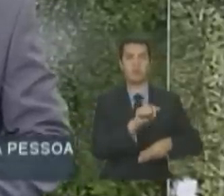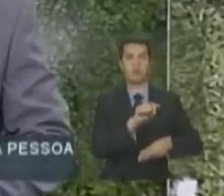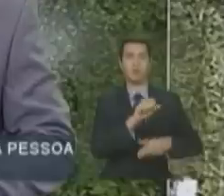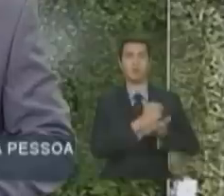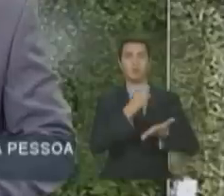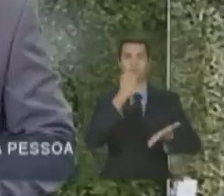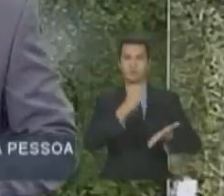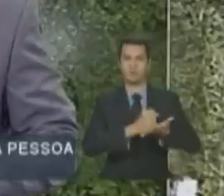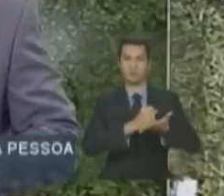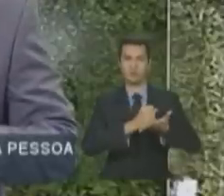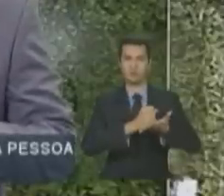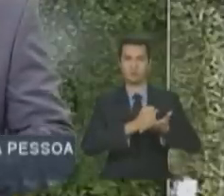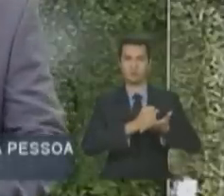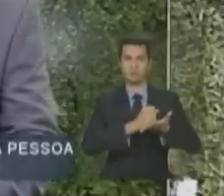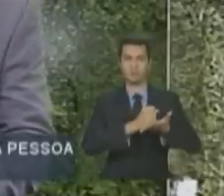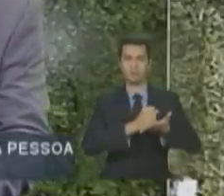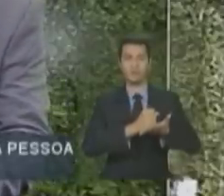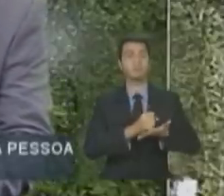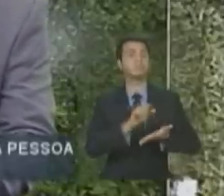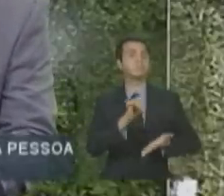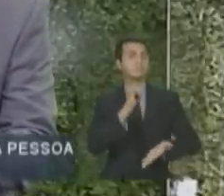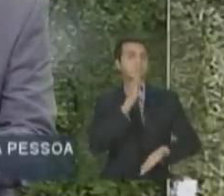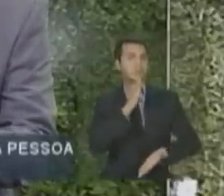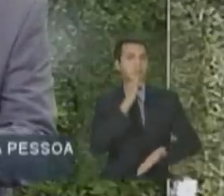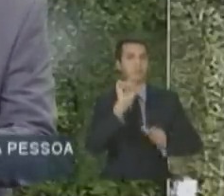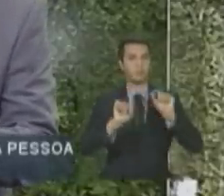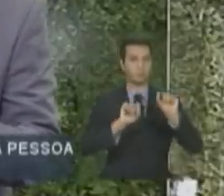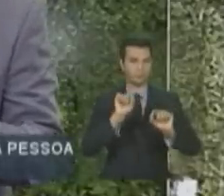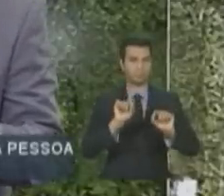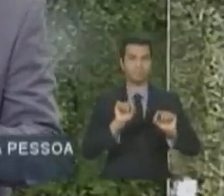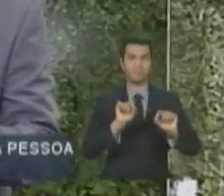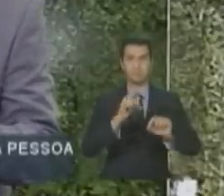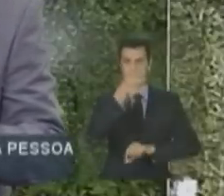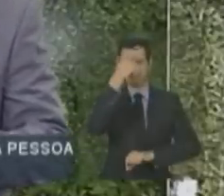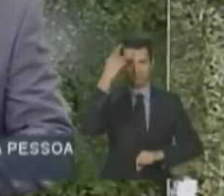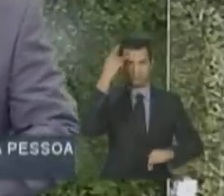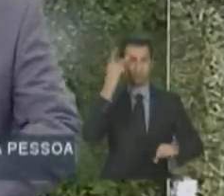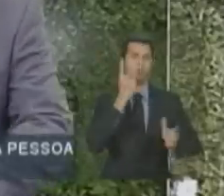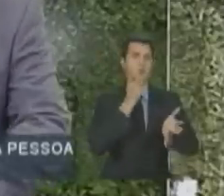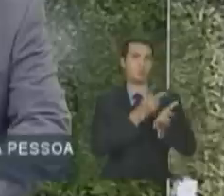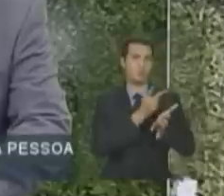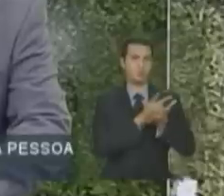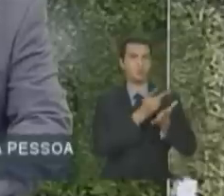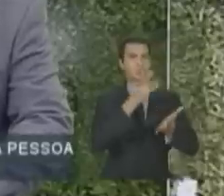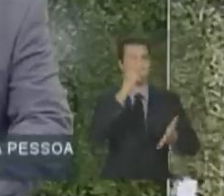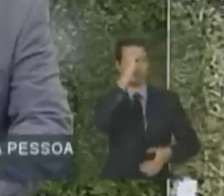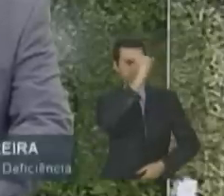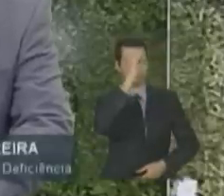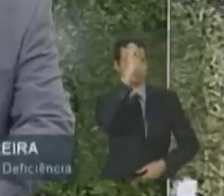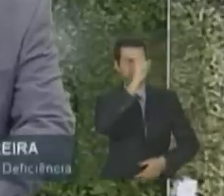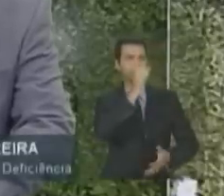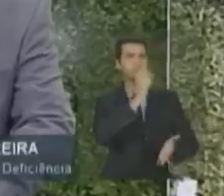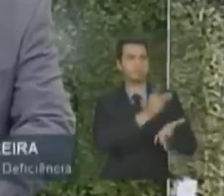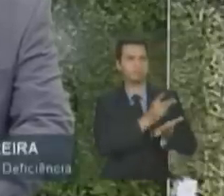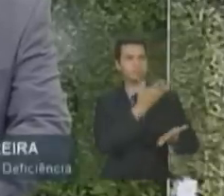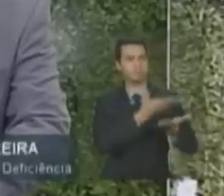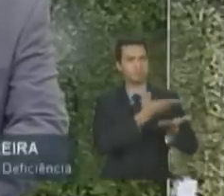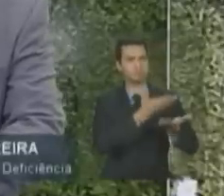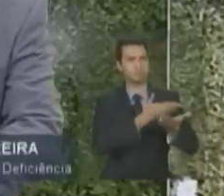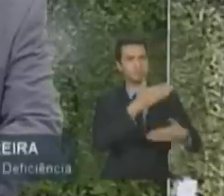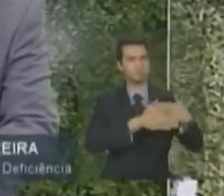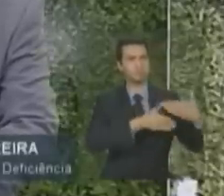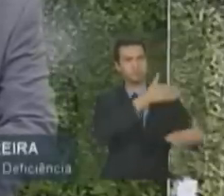seja, enquanto o indivíduo está na aprendizagem, ele continua recebendo o BPC. O